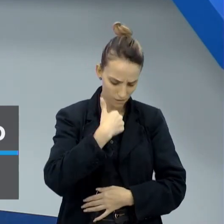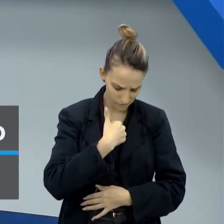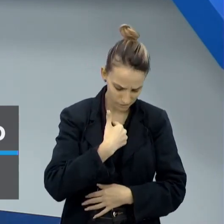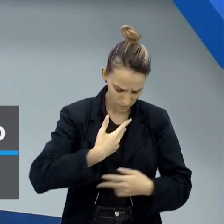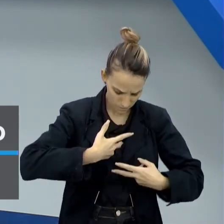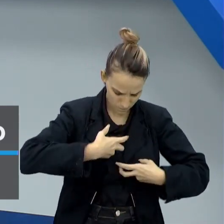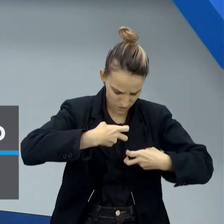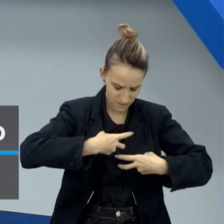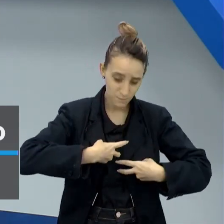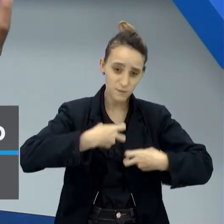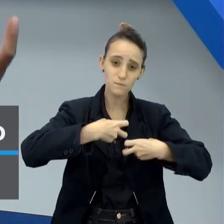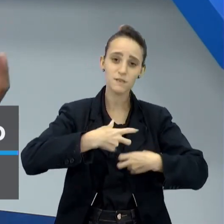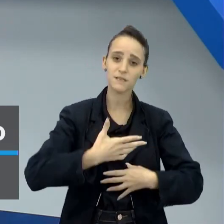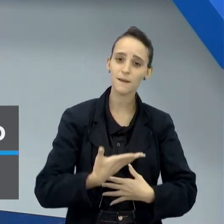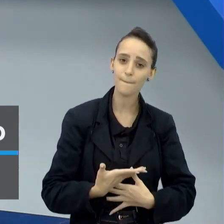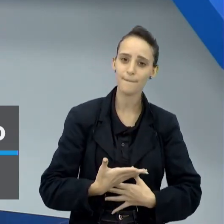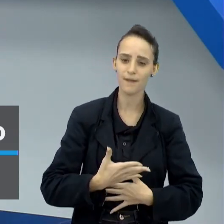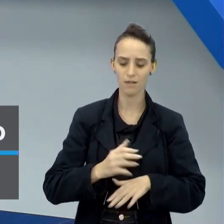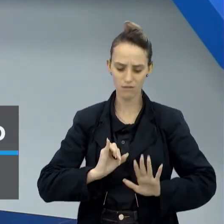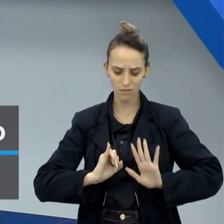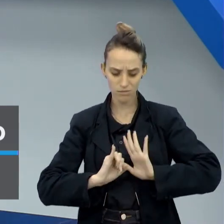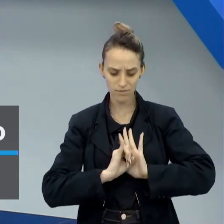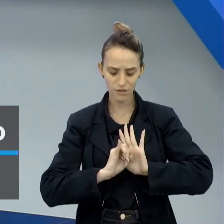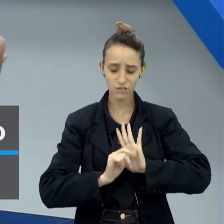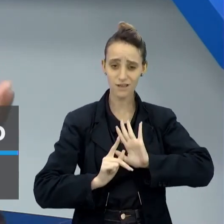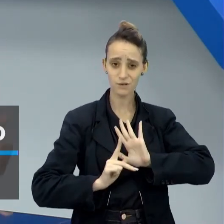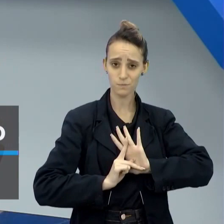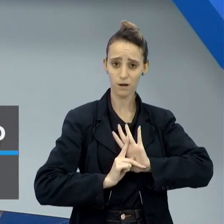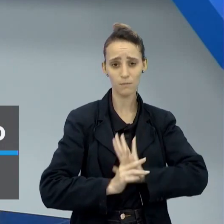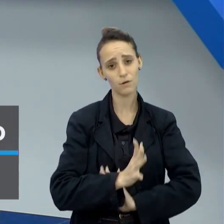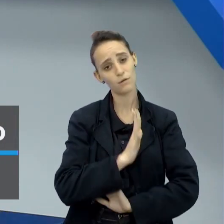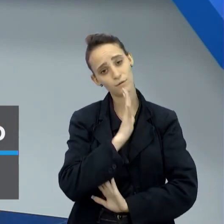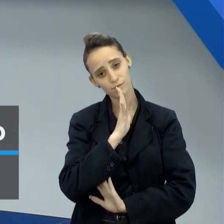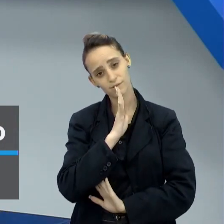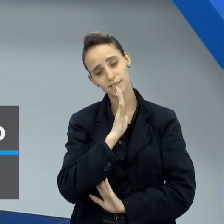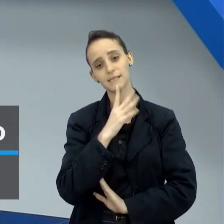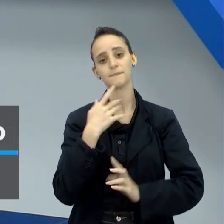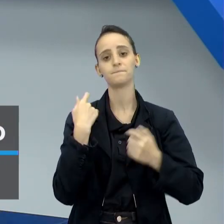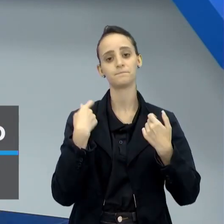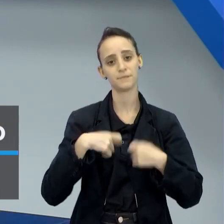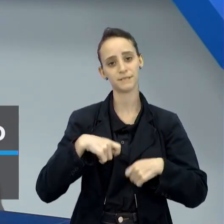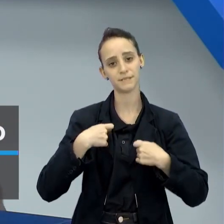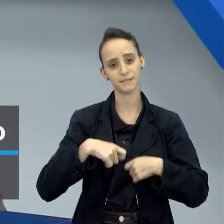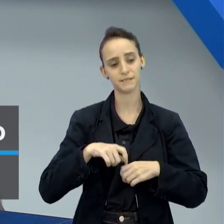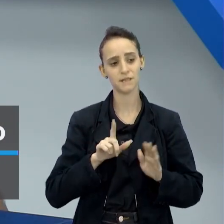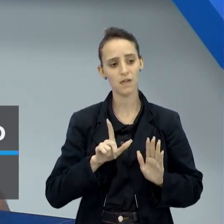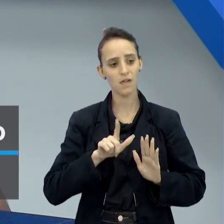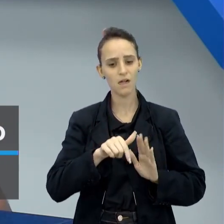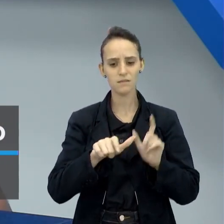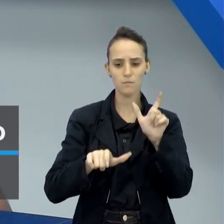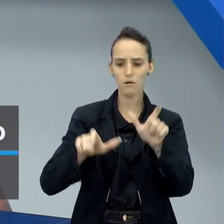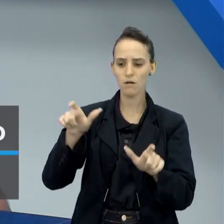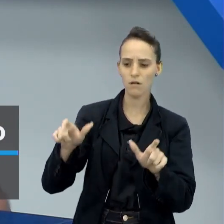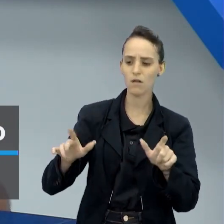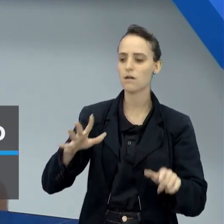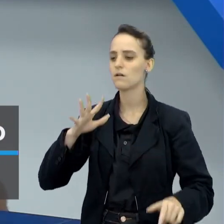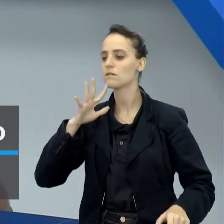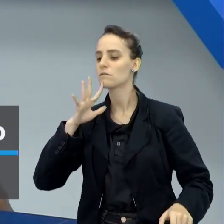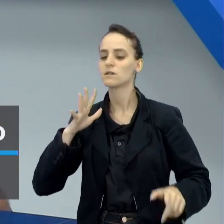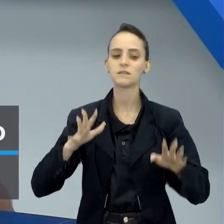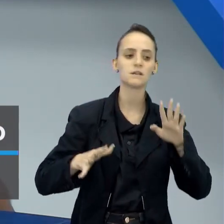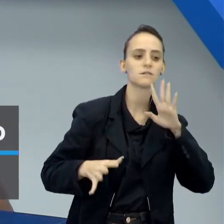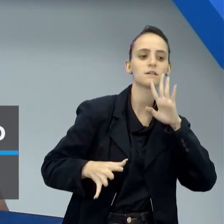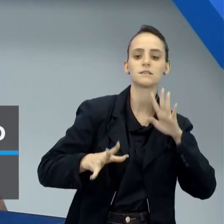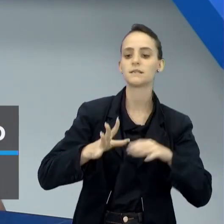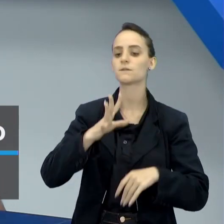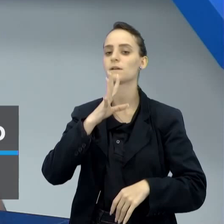individualidade, o conhecimento sobre a nossa identidade apareça, para que de fato a gente possa fazer as escolhas que